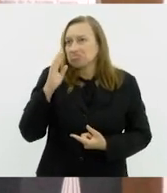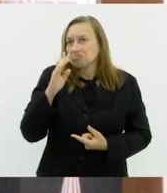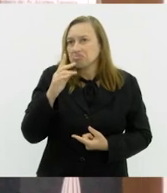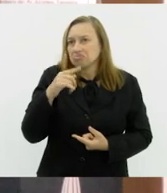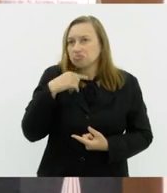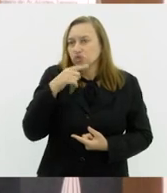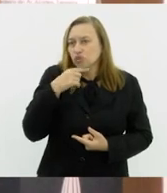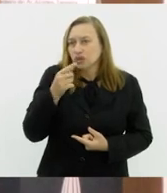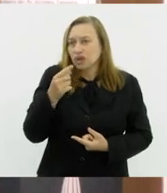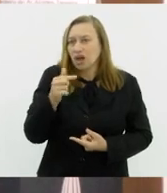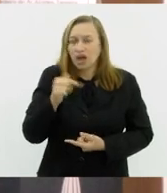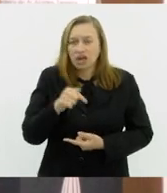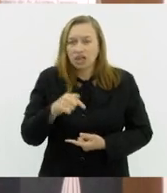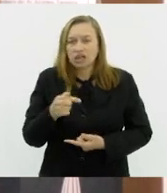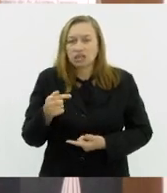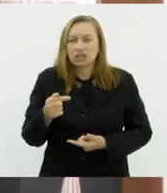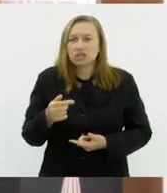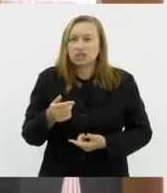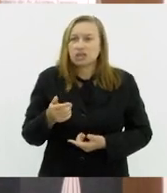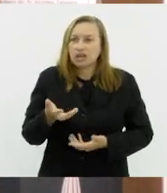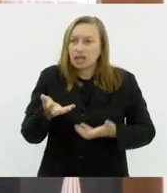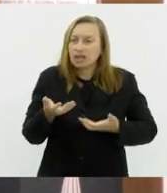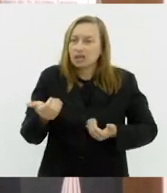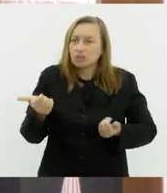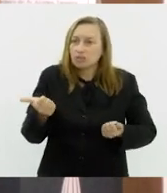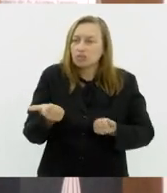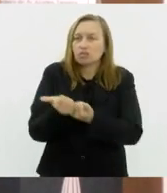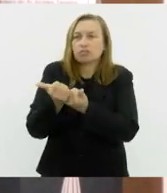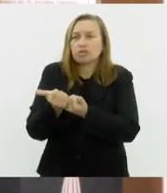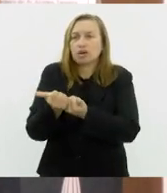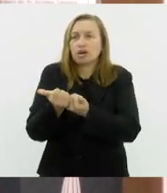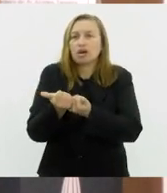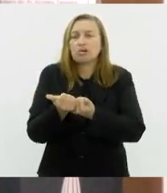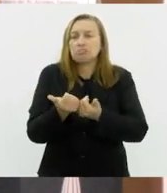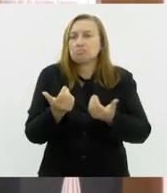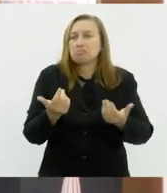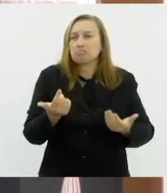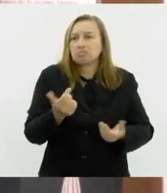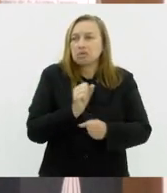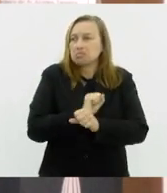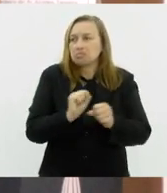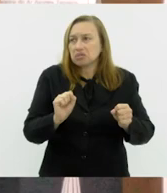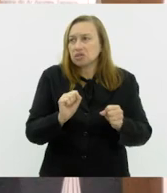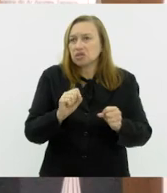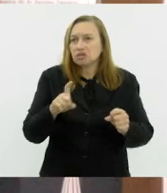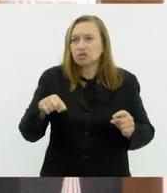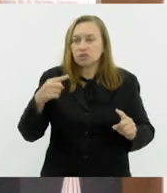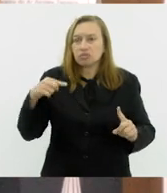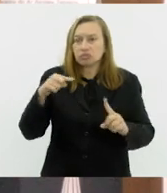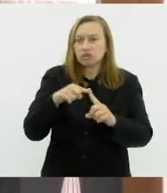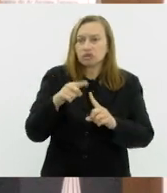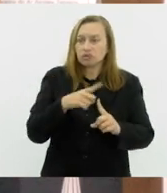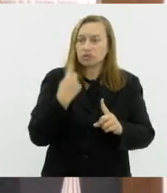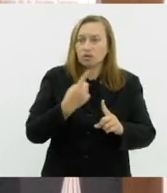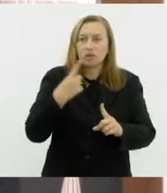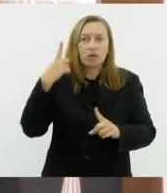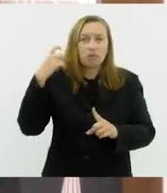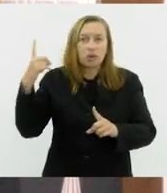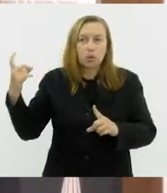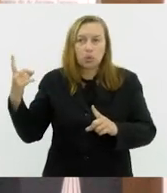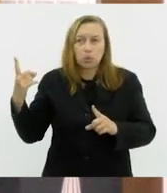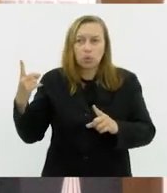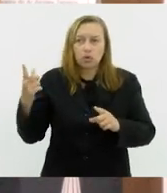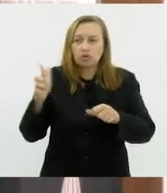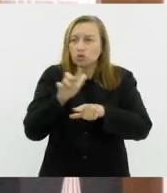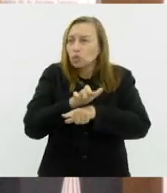nós estamos conciliando as coisas, porque é impossível conciliar um objetivo nosso, que é não ter barulho em cima das nossas